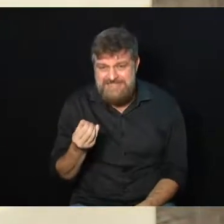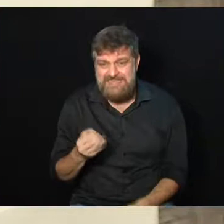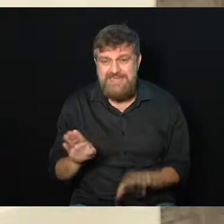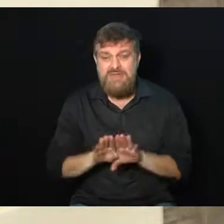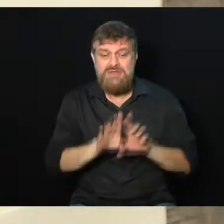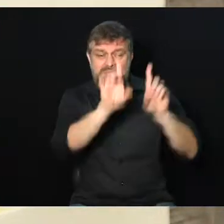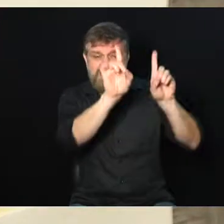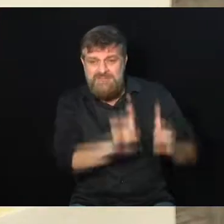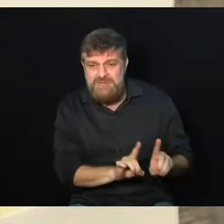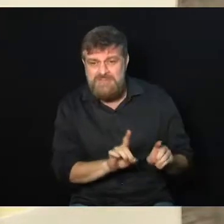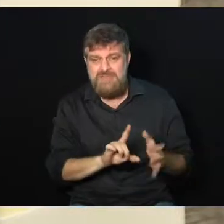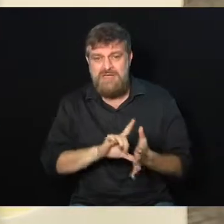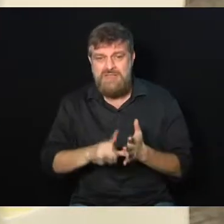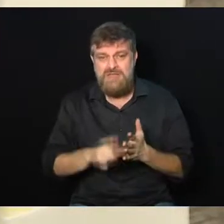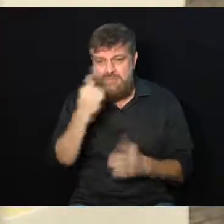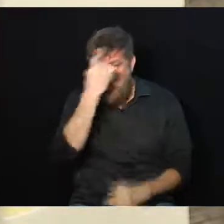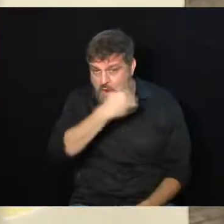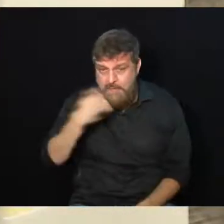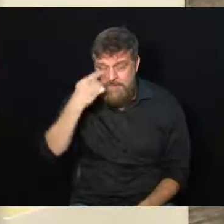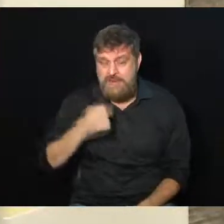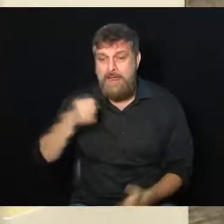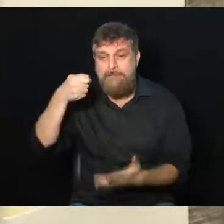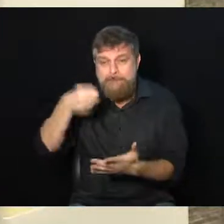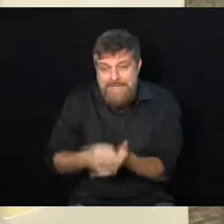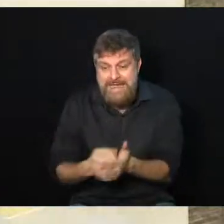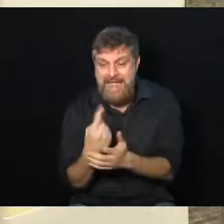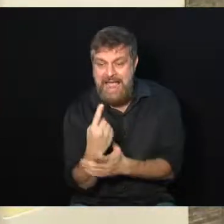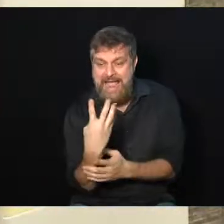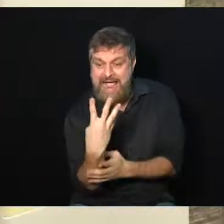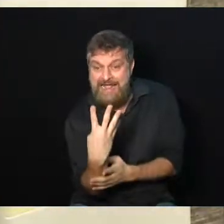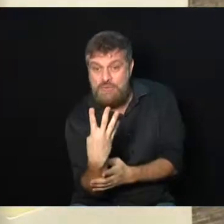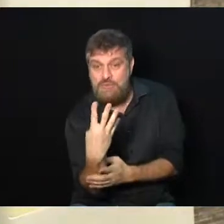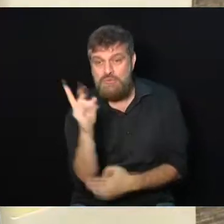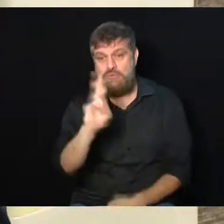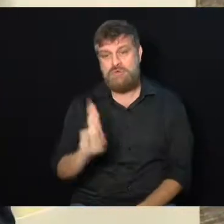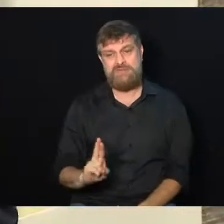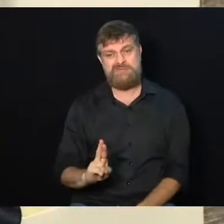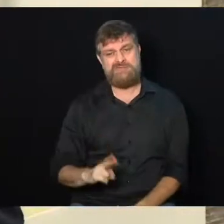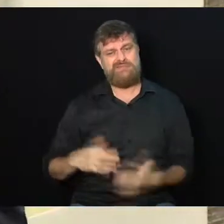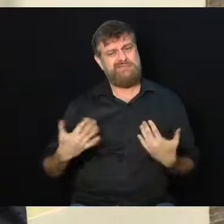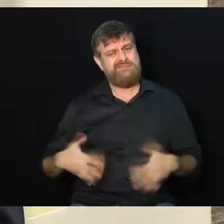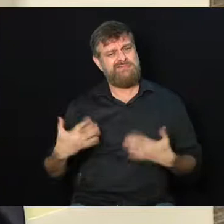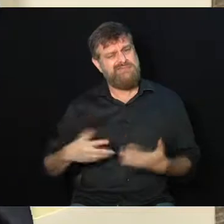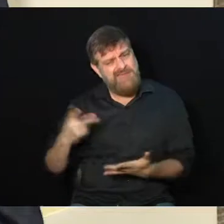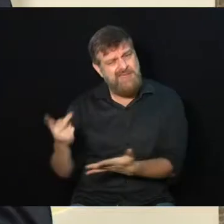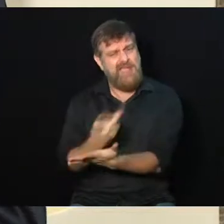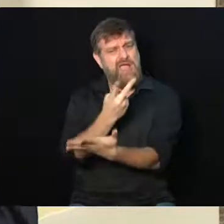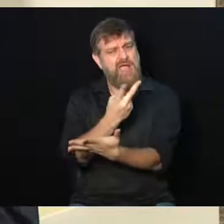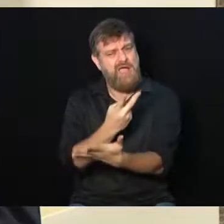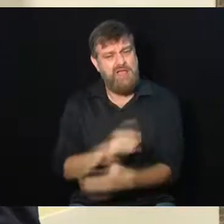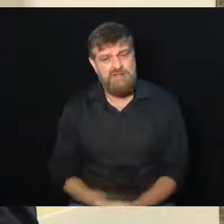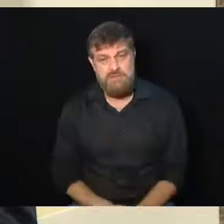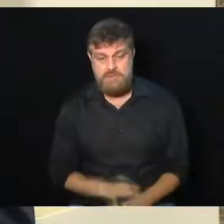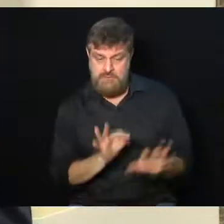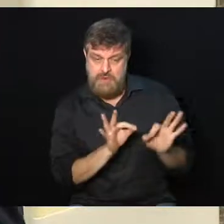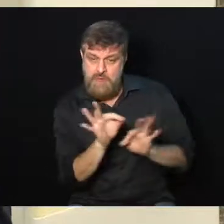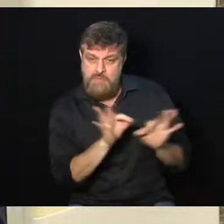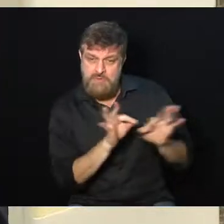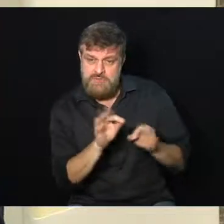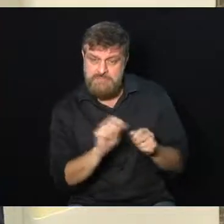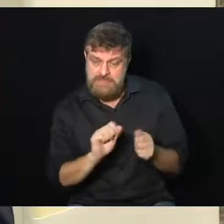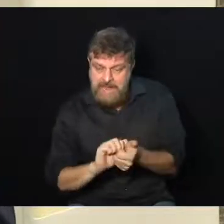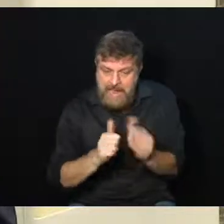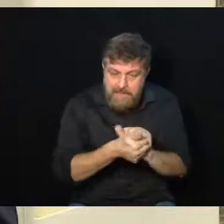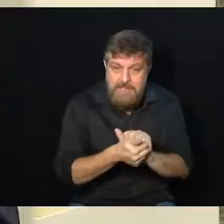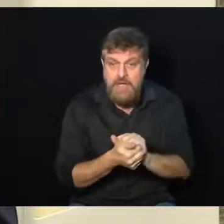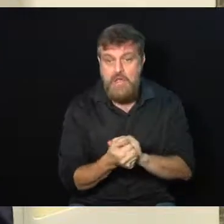deficiente, depois dessa 1 hora, ele chega a pagar R$14. Isso é muito, isso é errado. Então, esse projeto, o que ele faz? Aumenta para